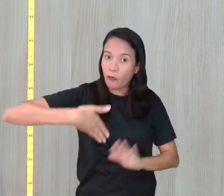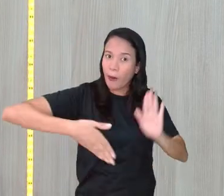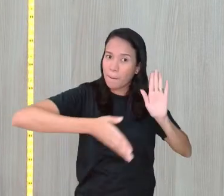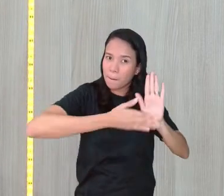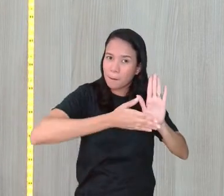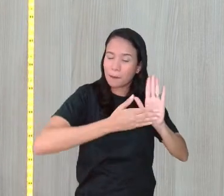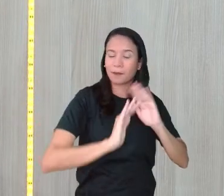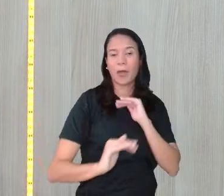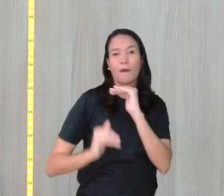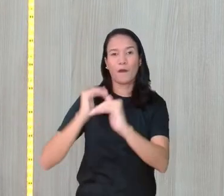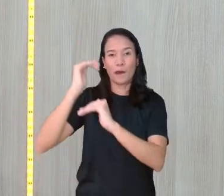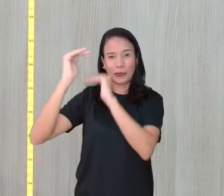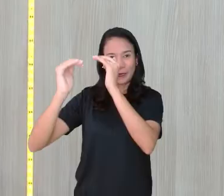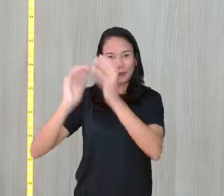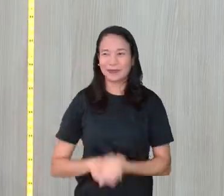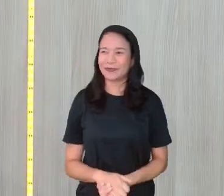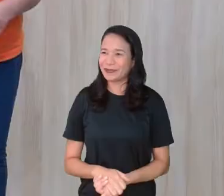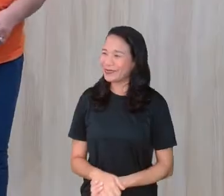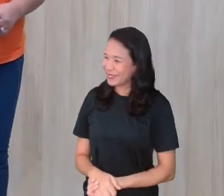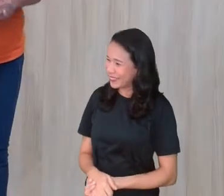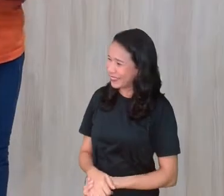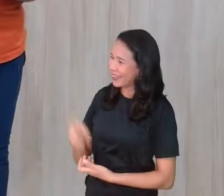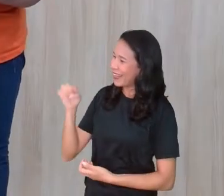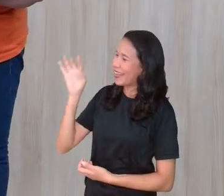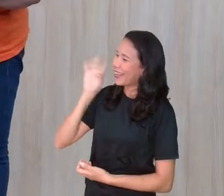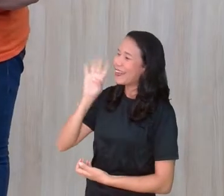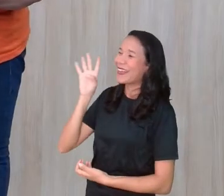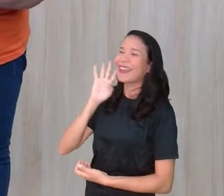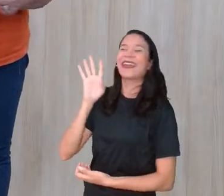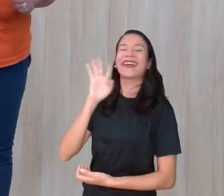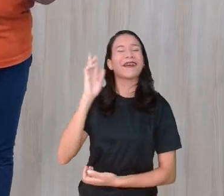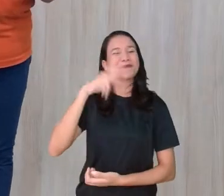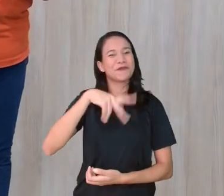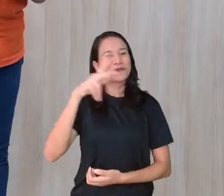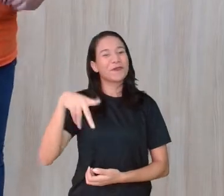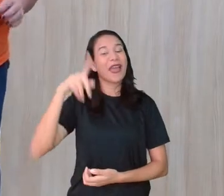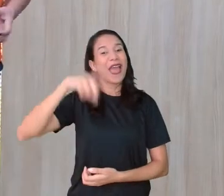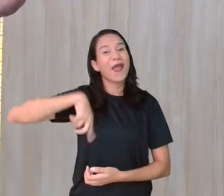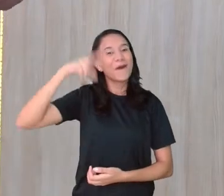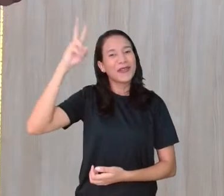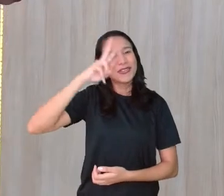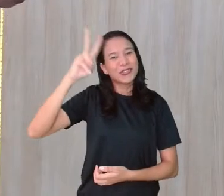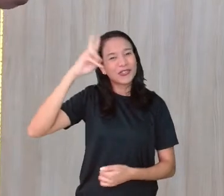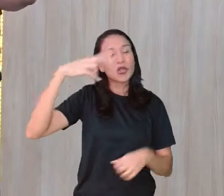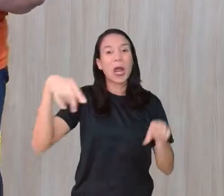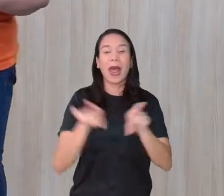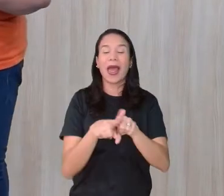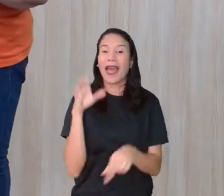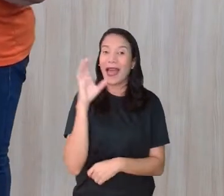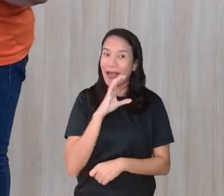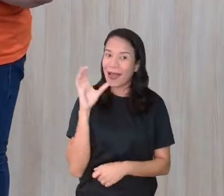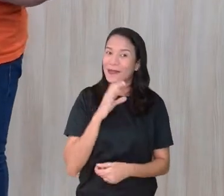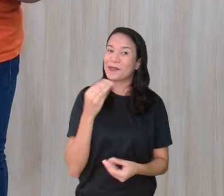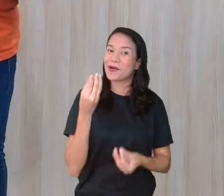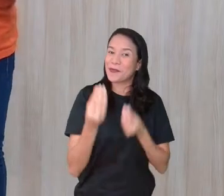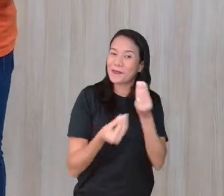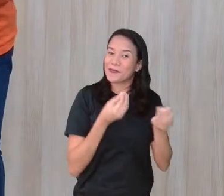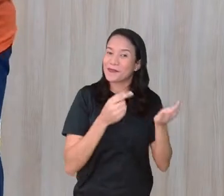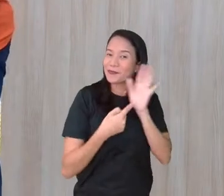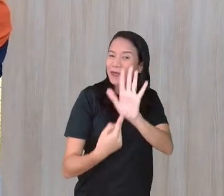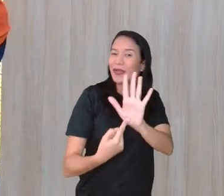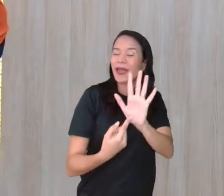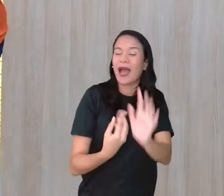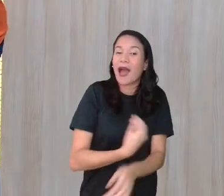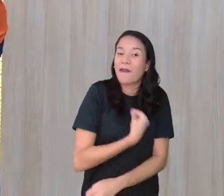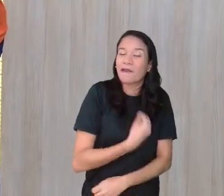da evolução. Legal, professora Cláudia, que grande contribuição, gente. Uma historinha aí, rapidinho, um pouquinho da